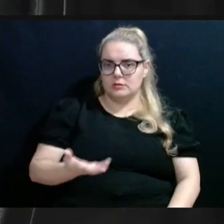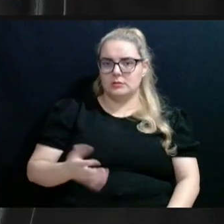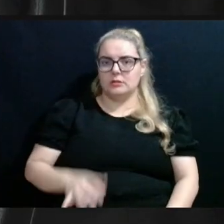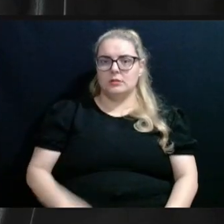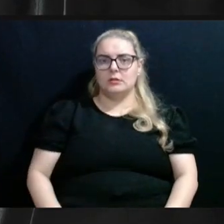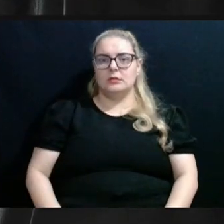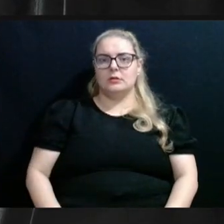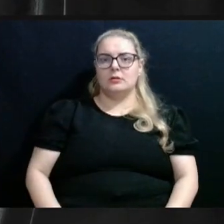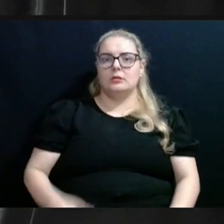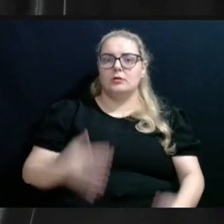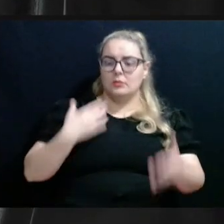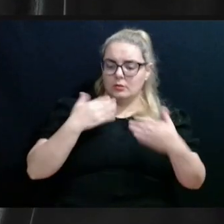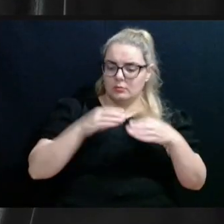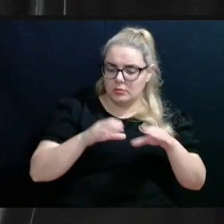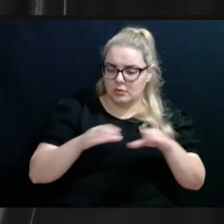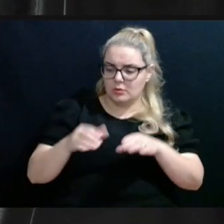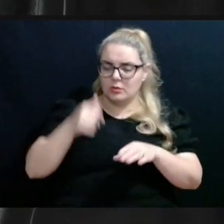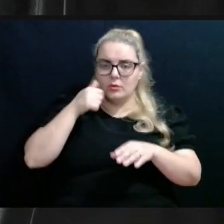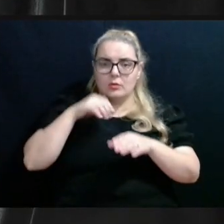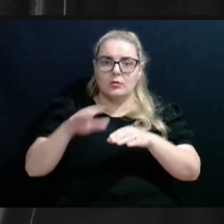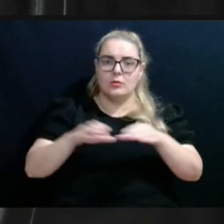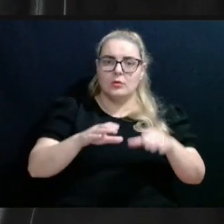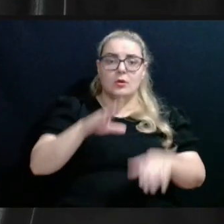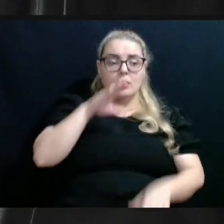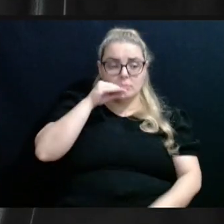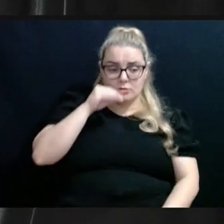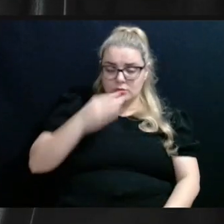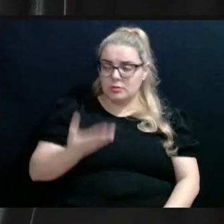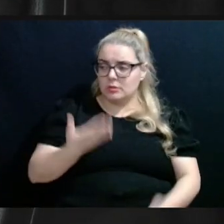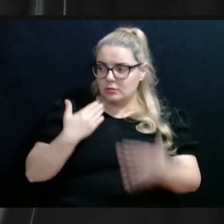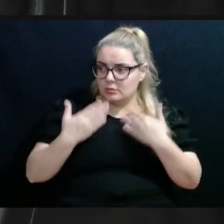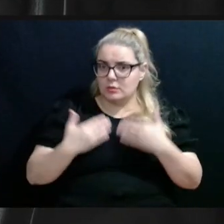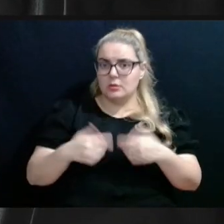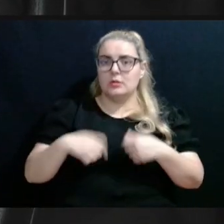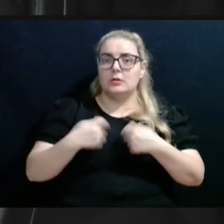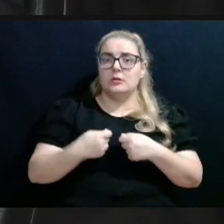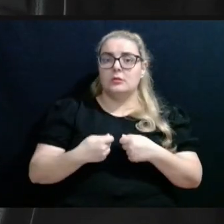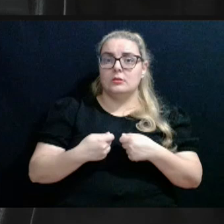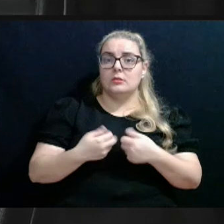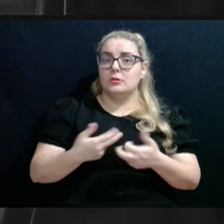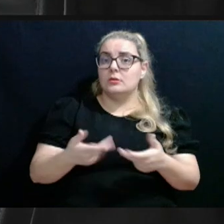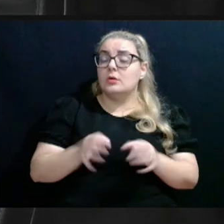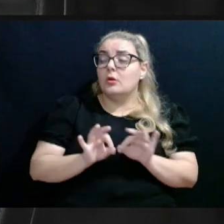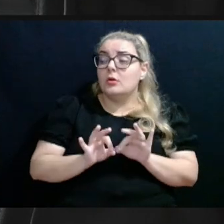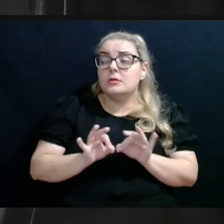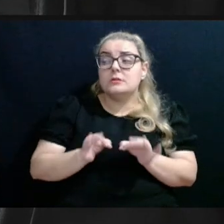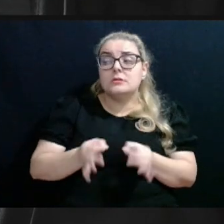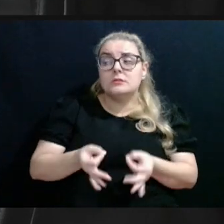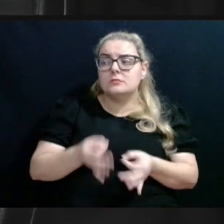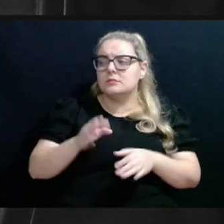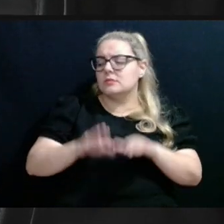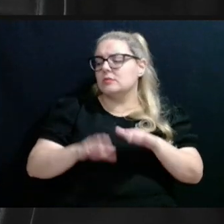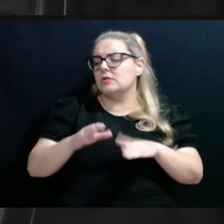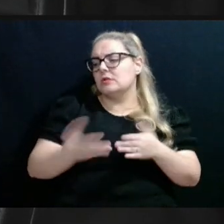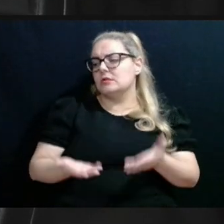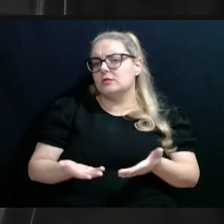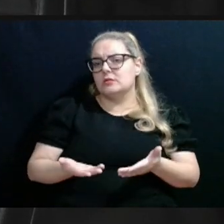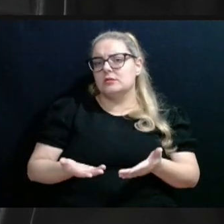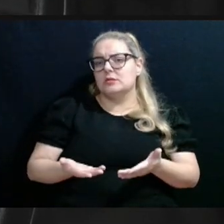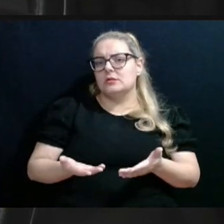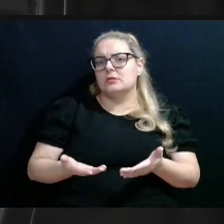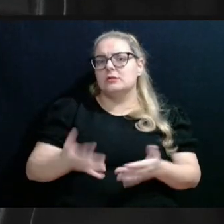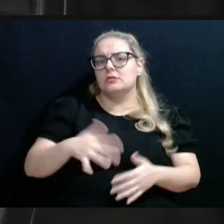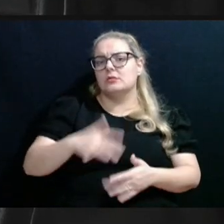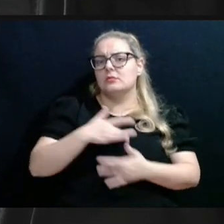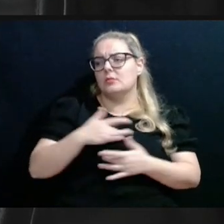conversa com o coordenador, com a coordenadora, com os funcionários, eles necessitam de coisas simples que muitas vezes a Secretaria de Saúde, com a burocracia